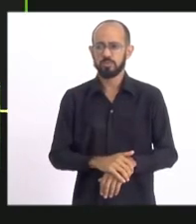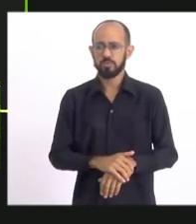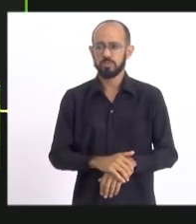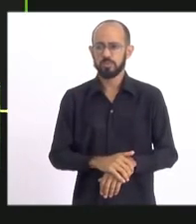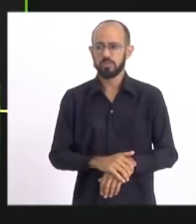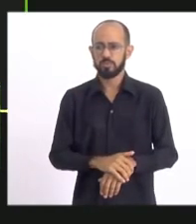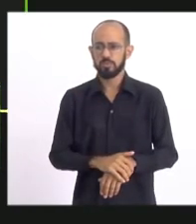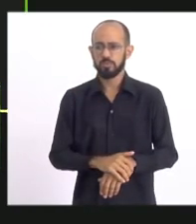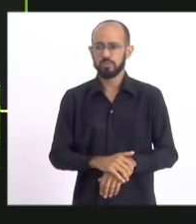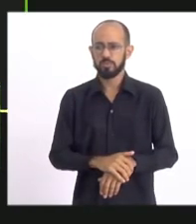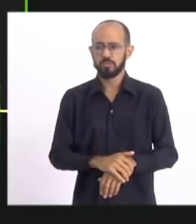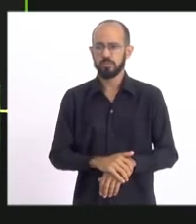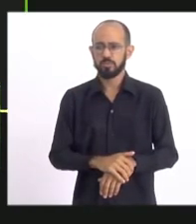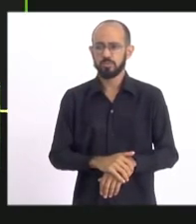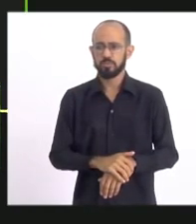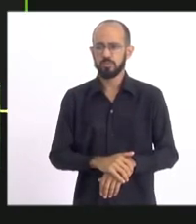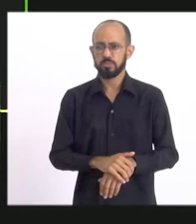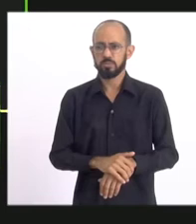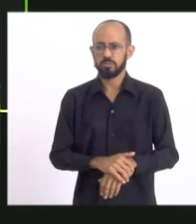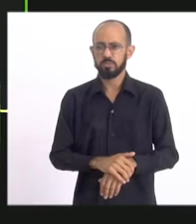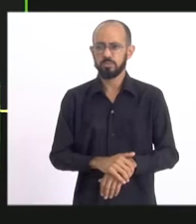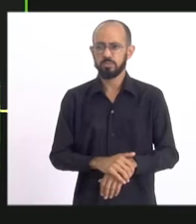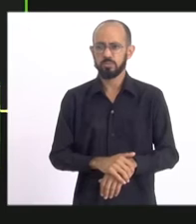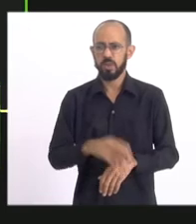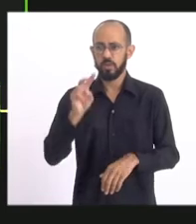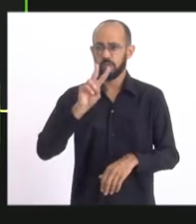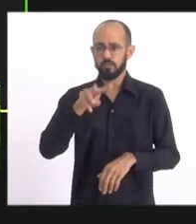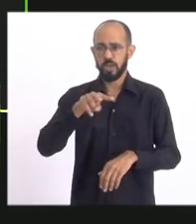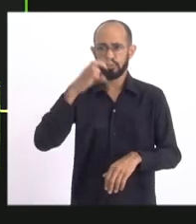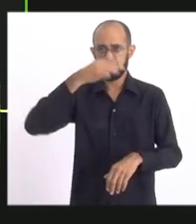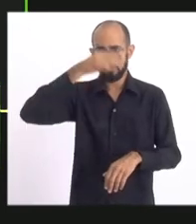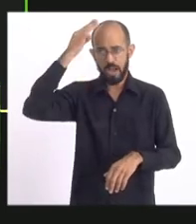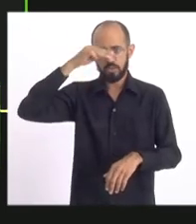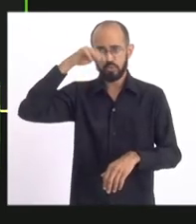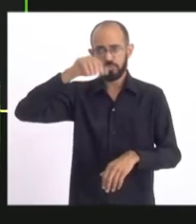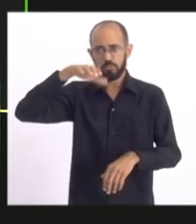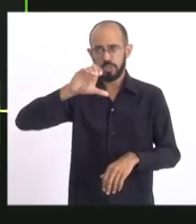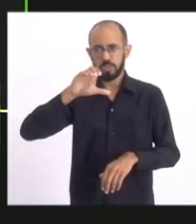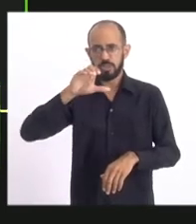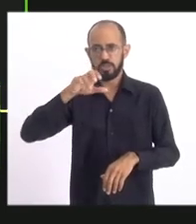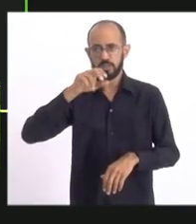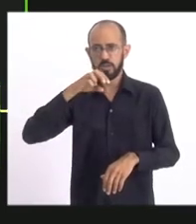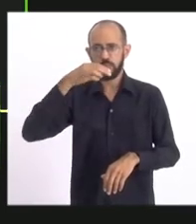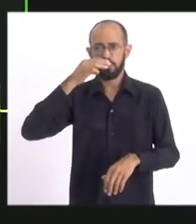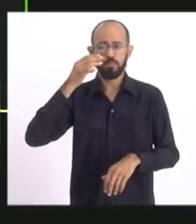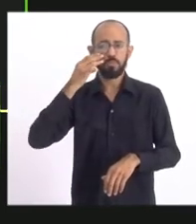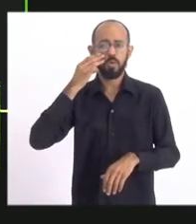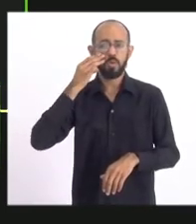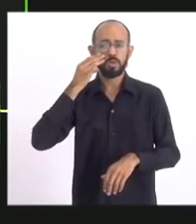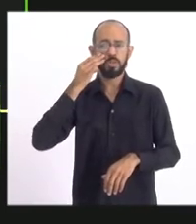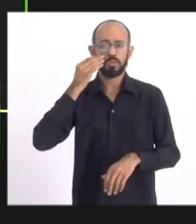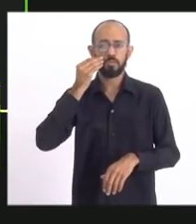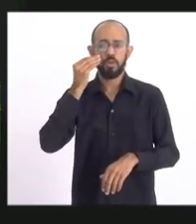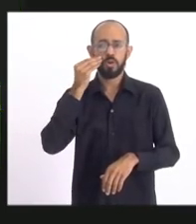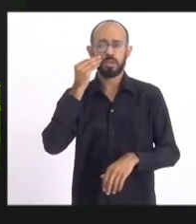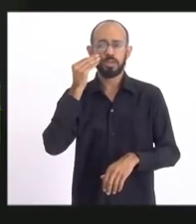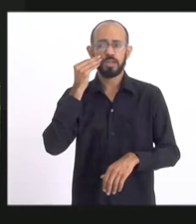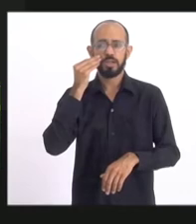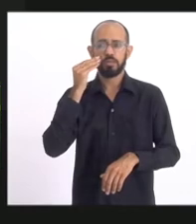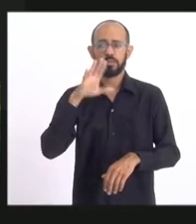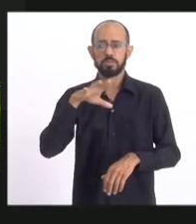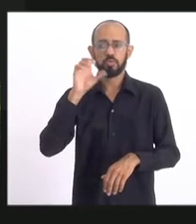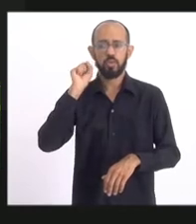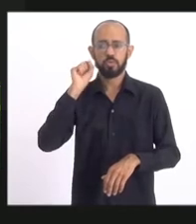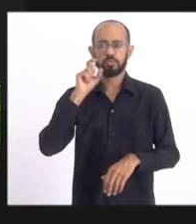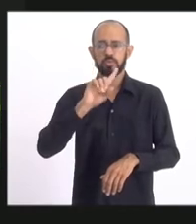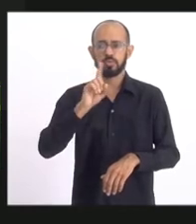Quase? Ai, a internet. Eu tô vendo o Márcio, minha, que estou vendo todo mundo, a Mônica, mas não ouço sua voz. Você está me ouvindo? Não sei se